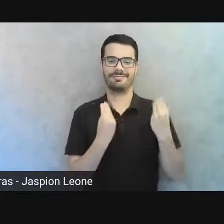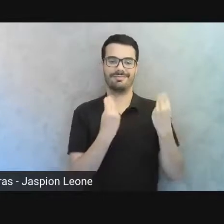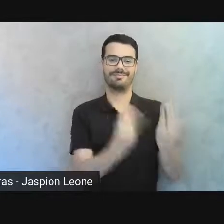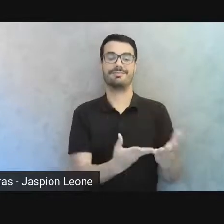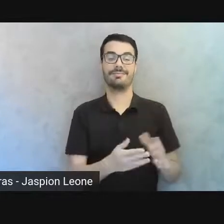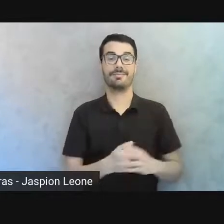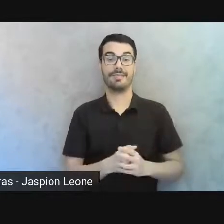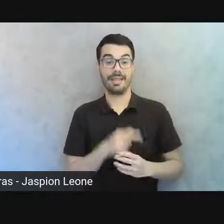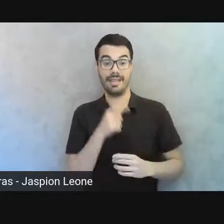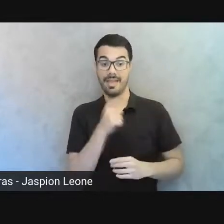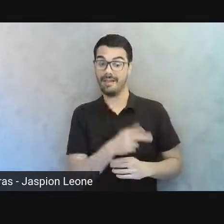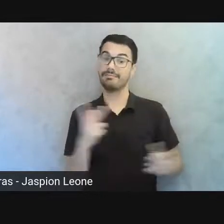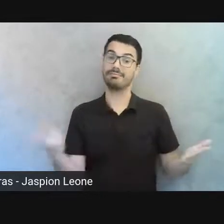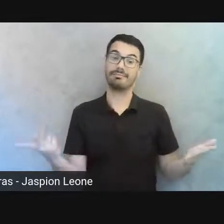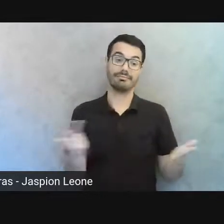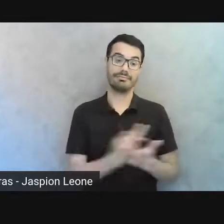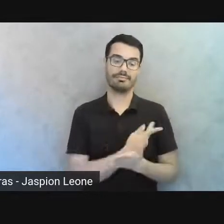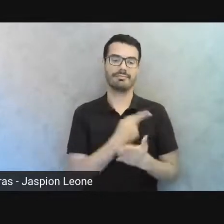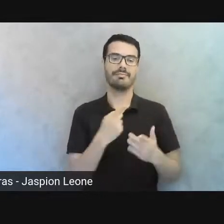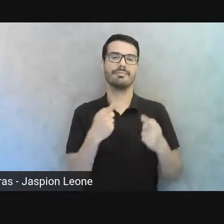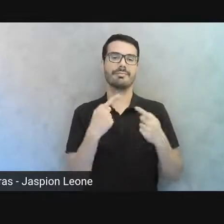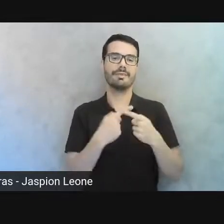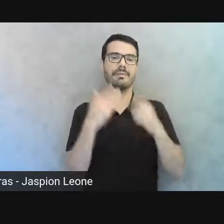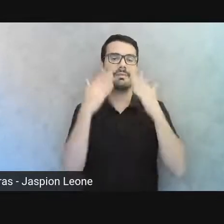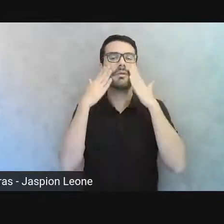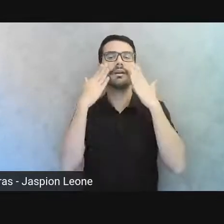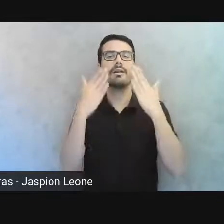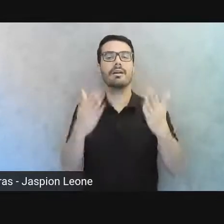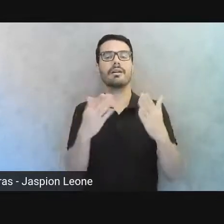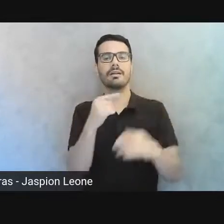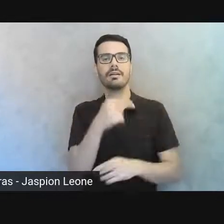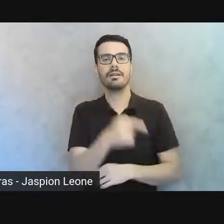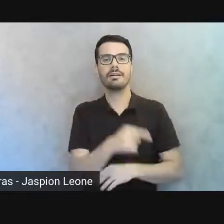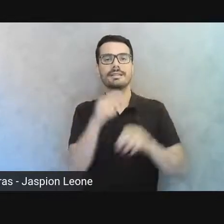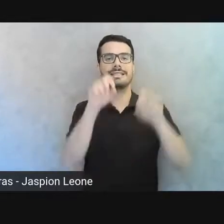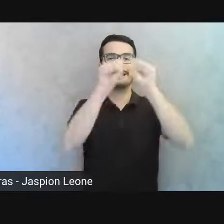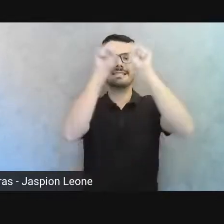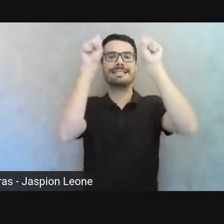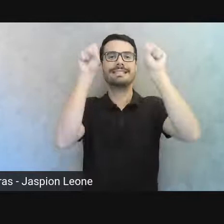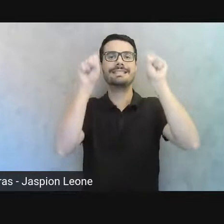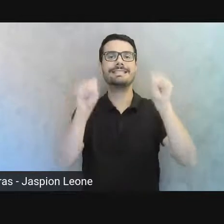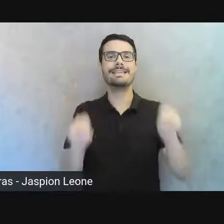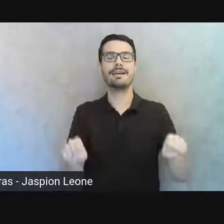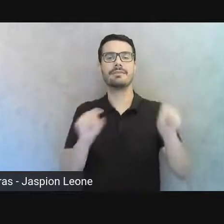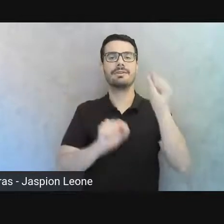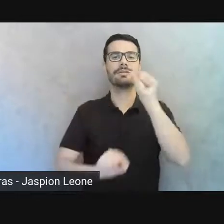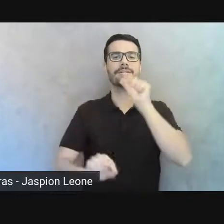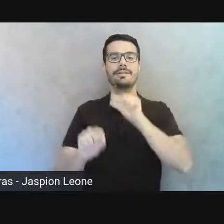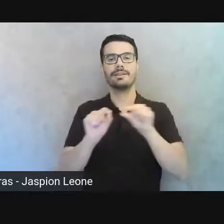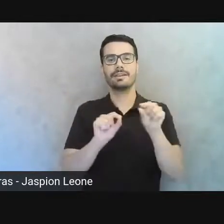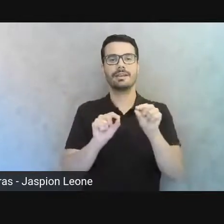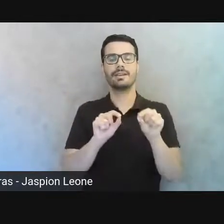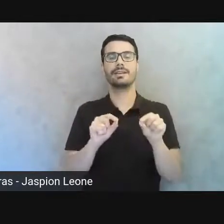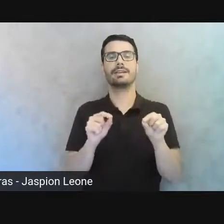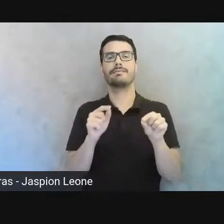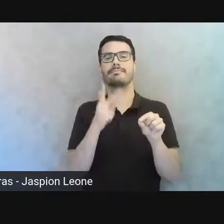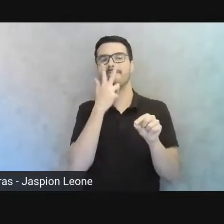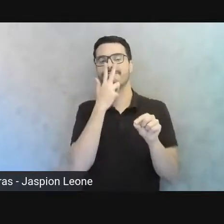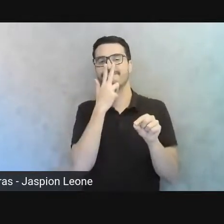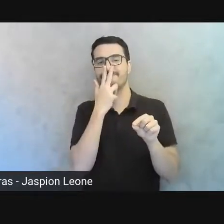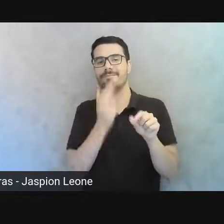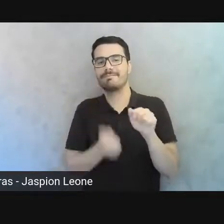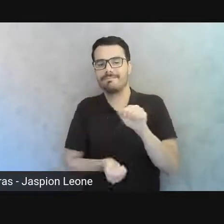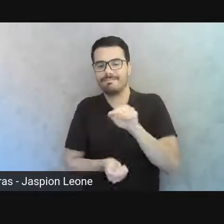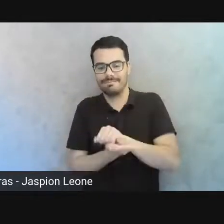acaba caindo exatamente pela exposição de um sistema, digamos, de achaque, né, por